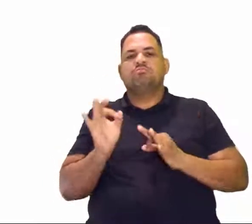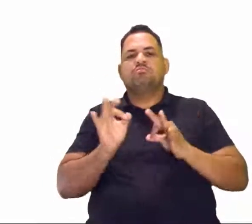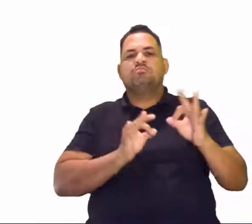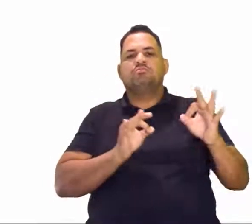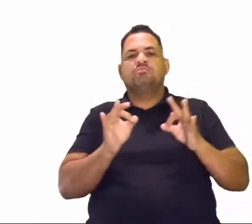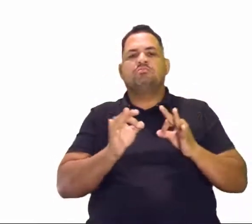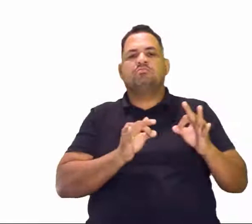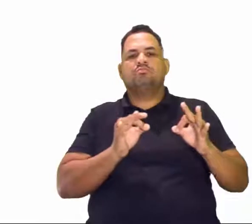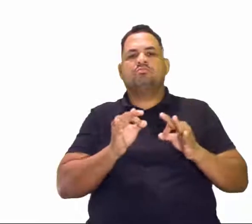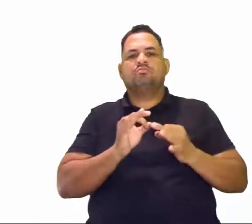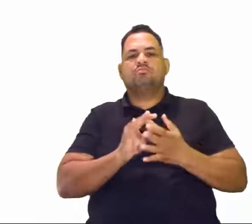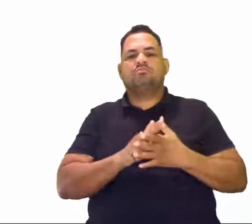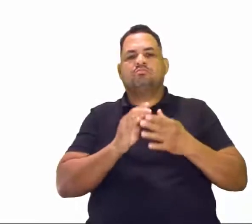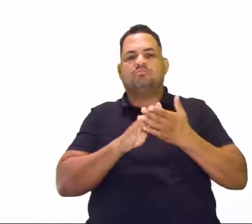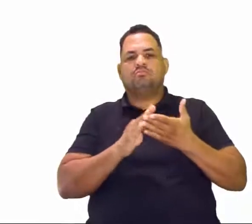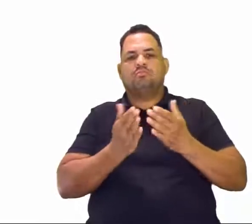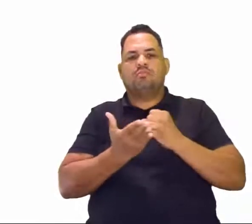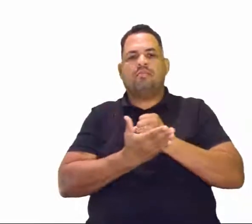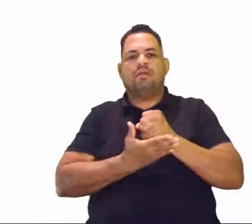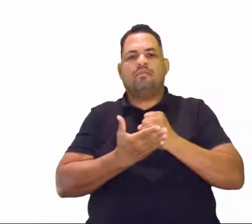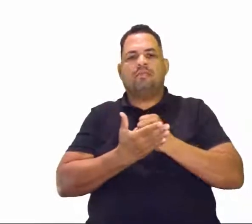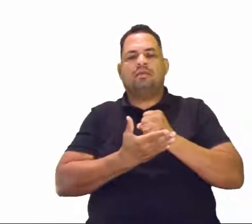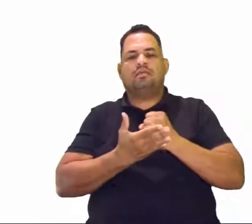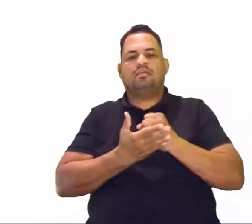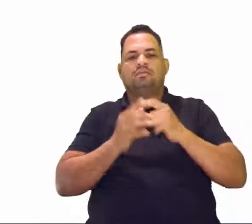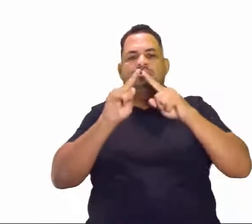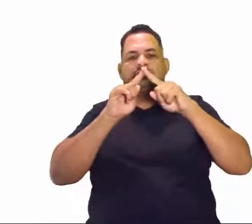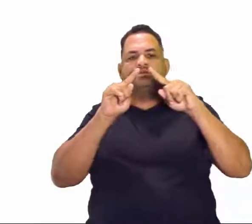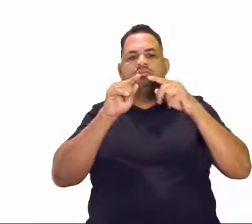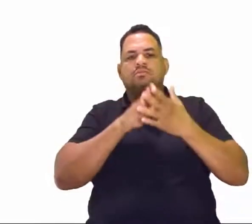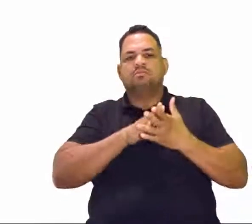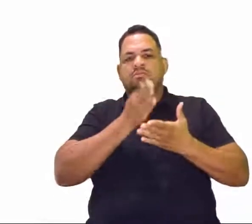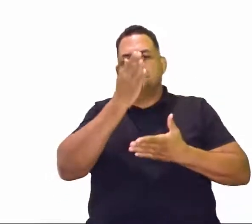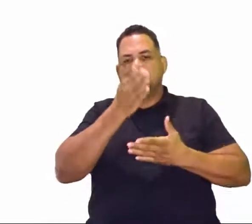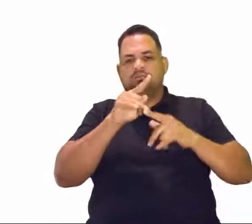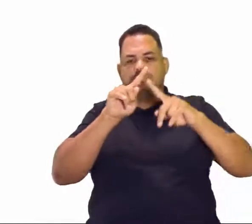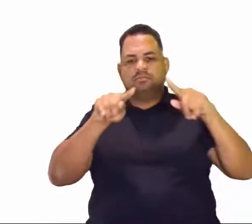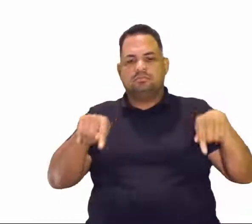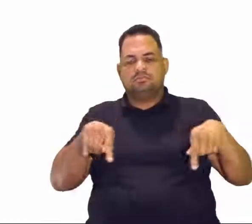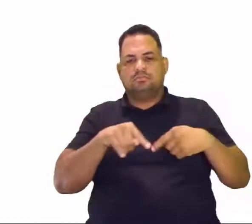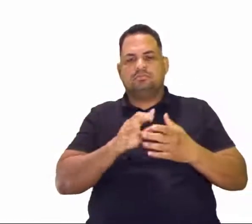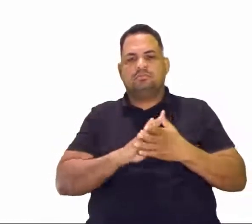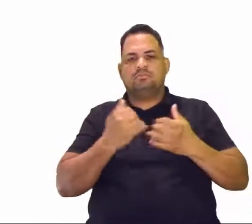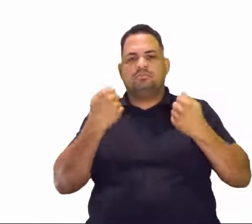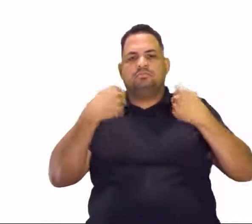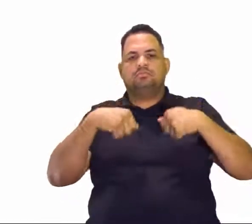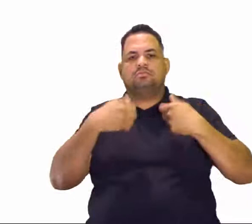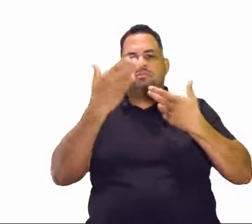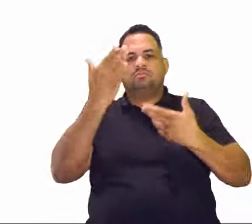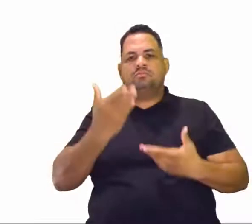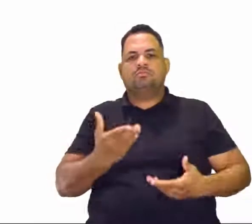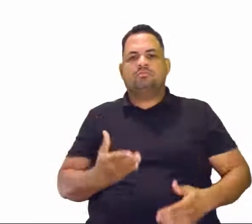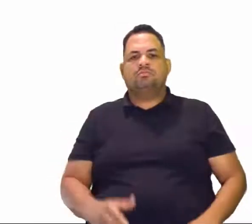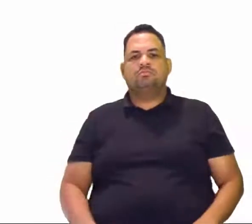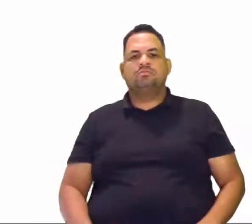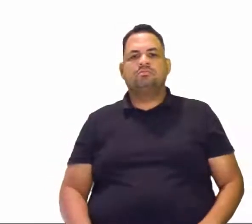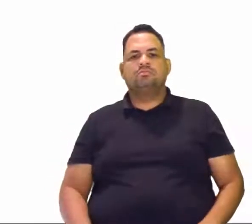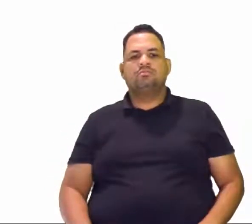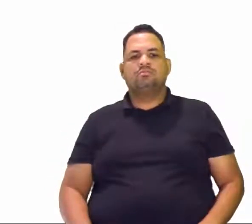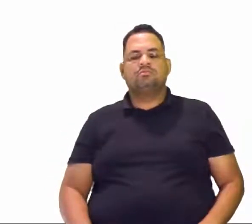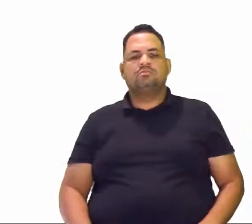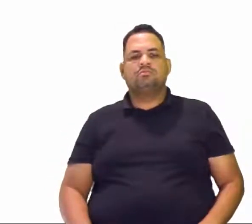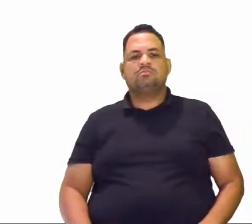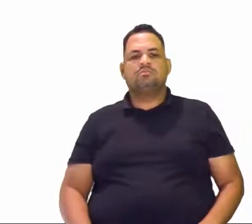ele criou a gente uma matriz colonial do Poder né ele escreve ele tem estudos sobre a colonialidade do poder